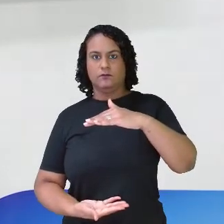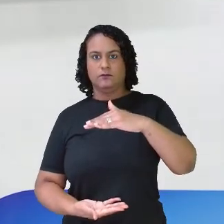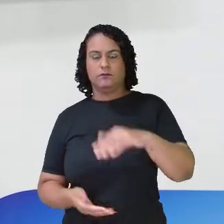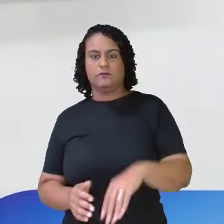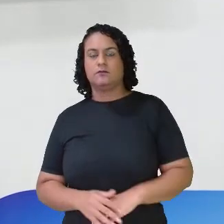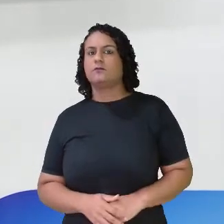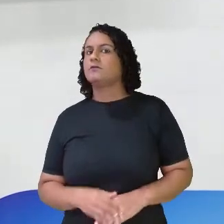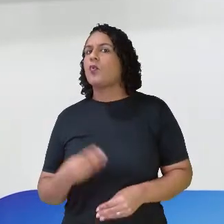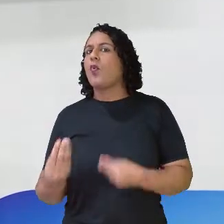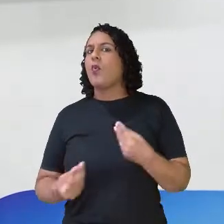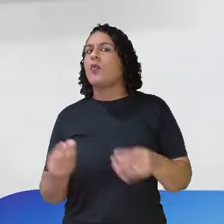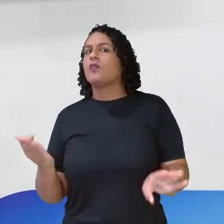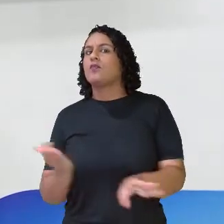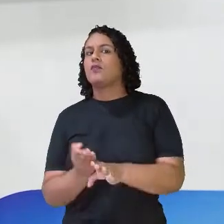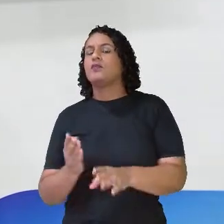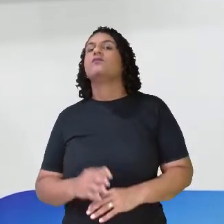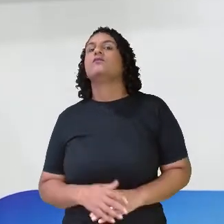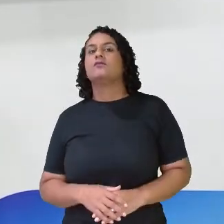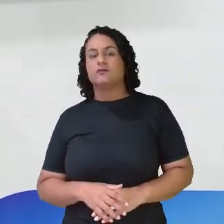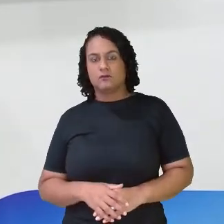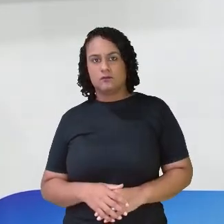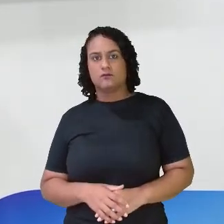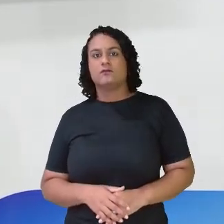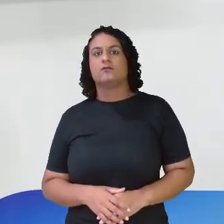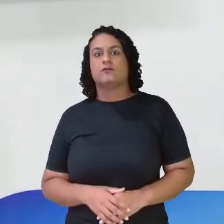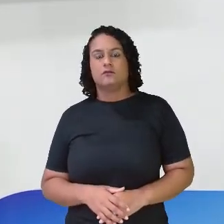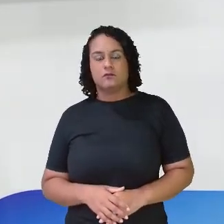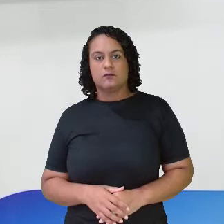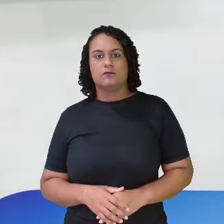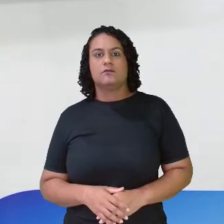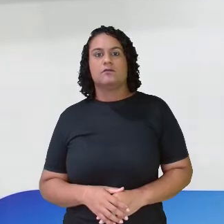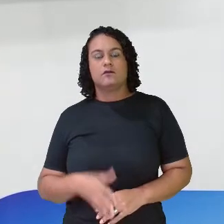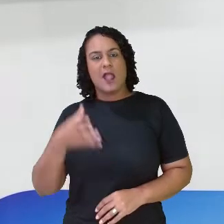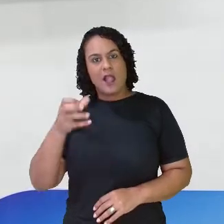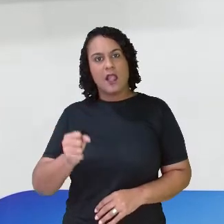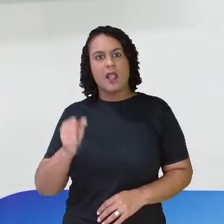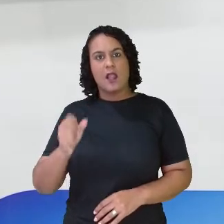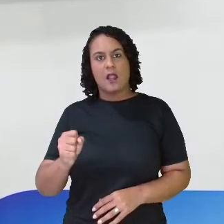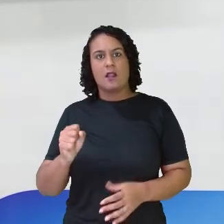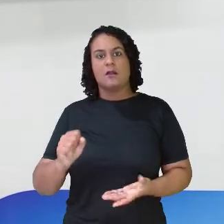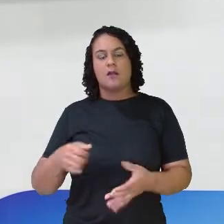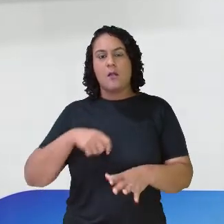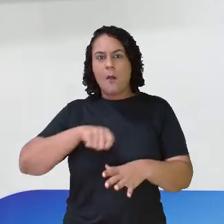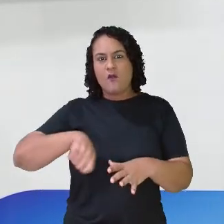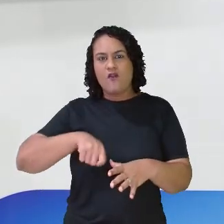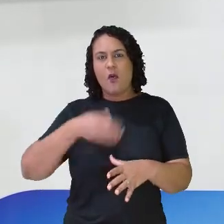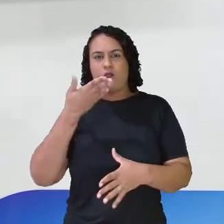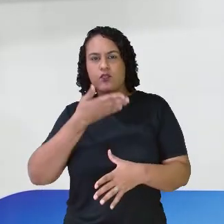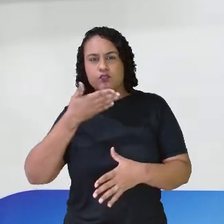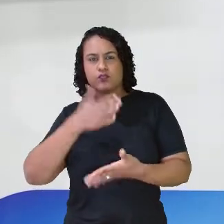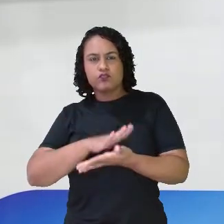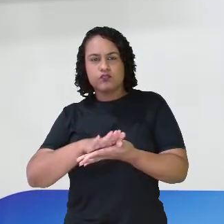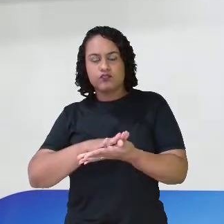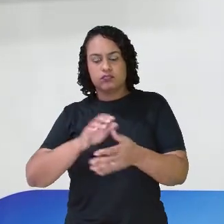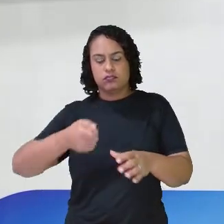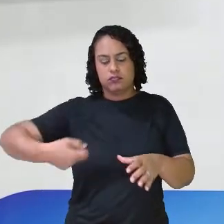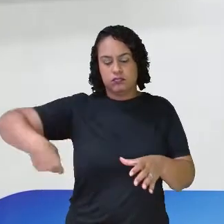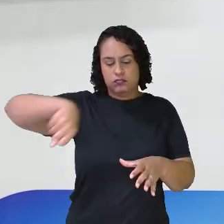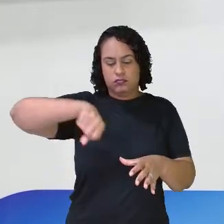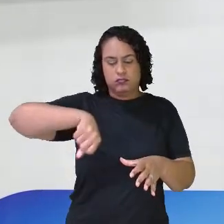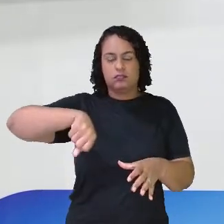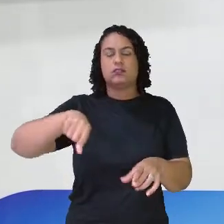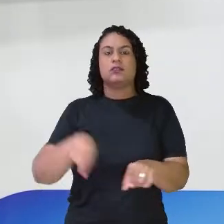Onde é que a gente vê? Latinha de leite condensado, latinha de ervilha, latinha de